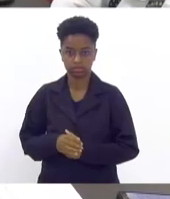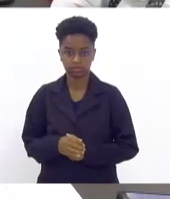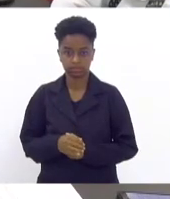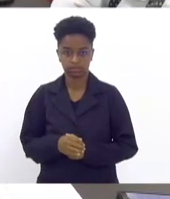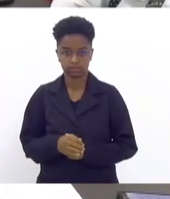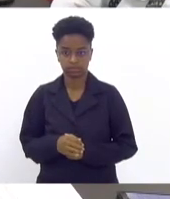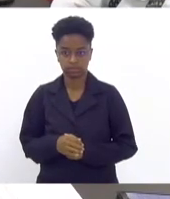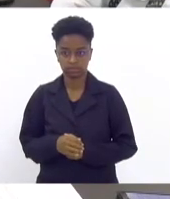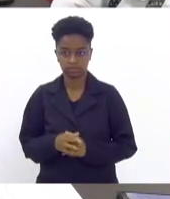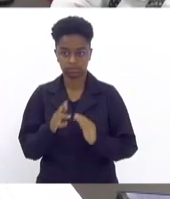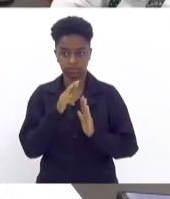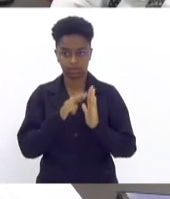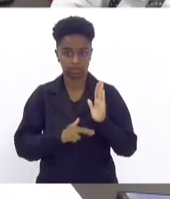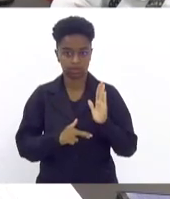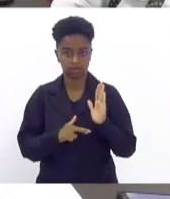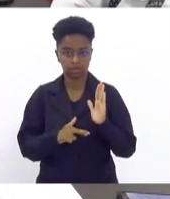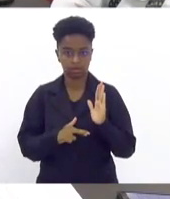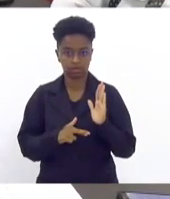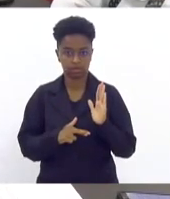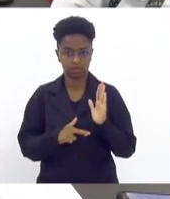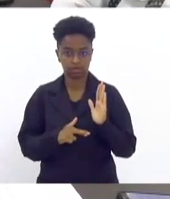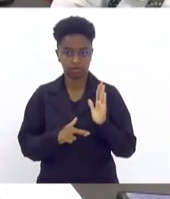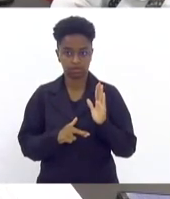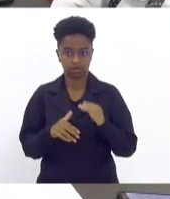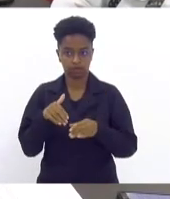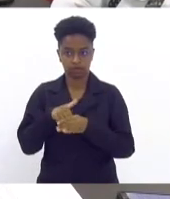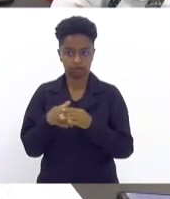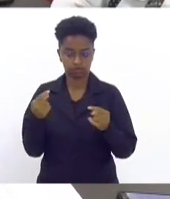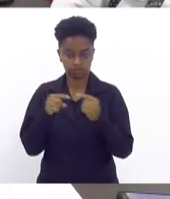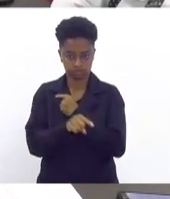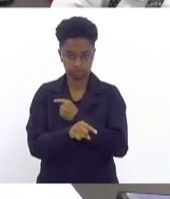Com o relator, senhor presidente. O voto divergente.